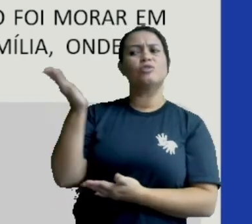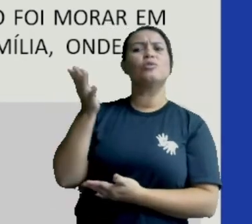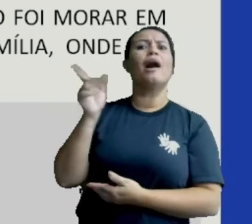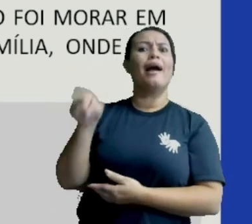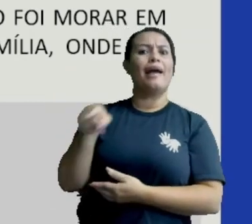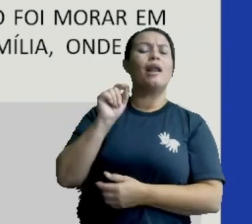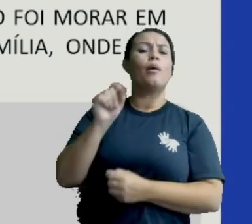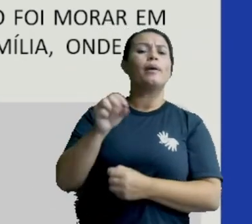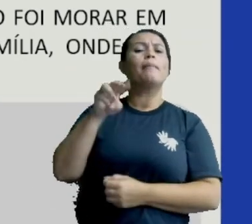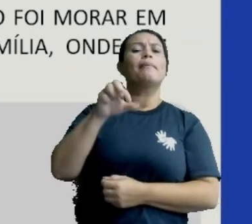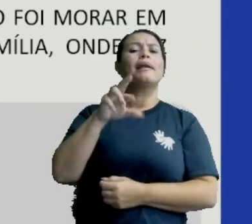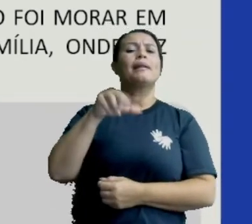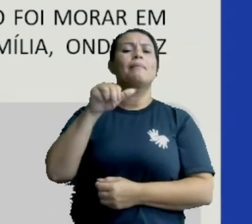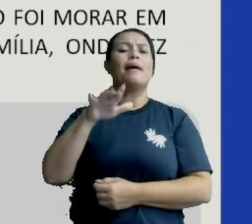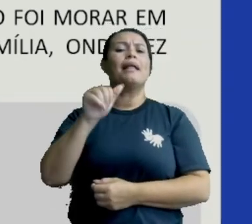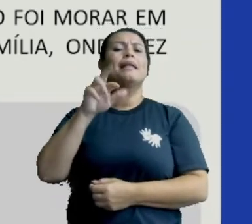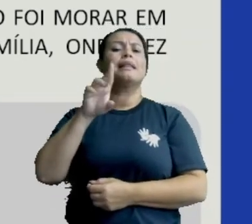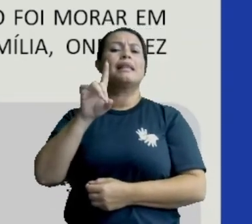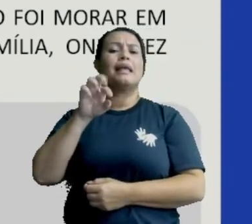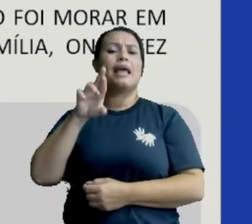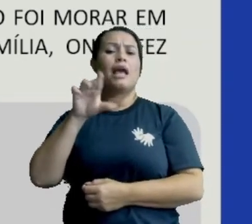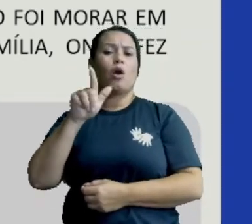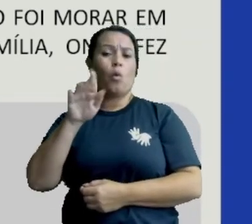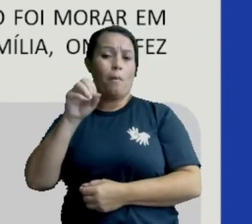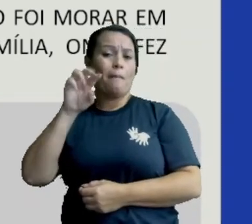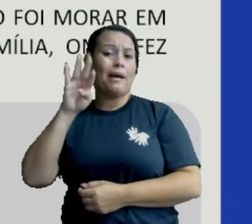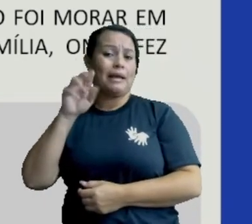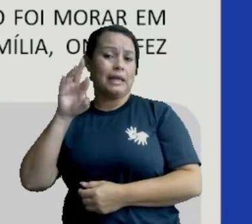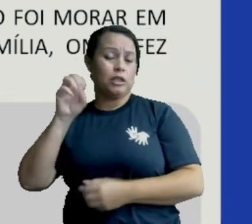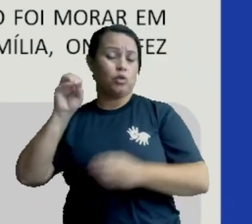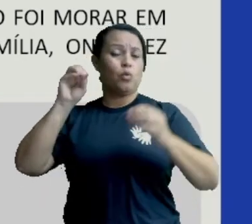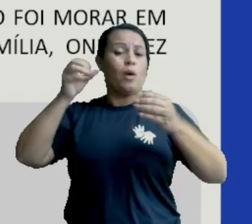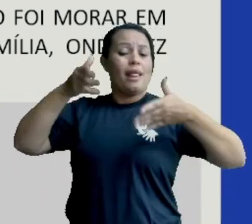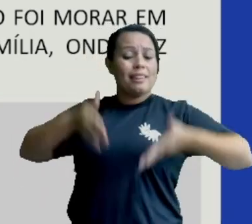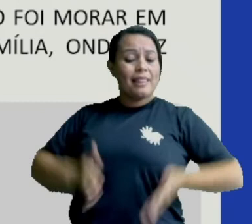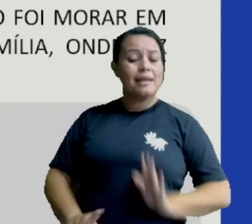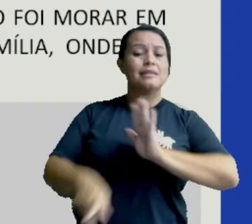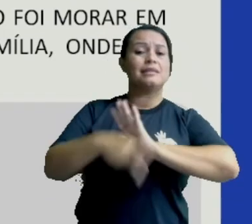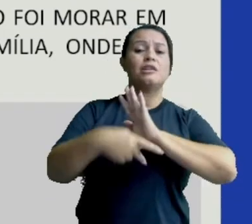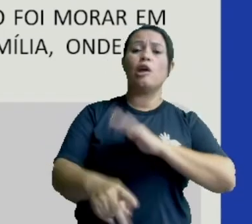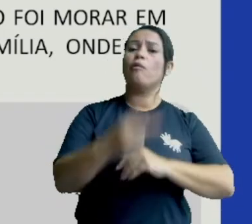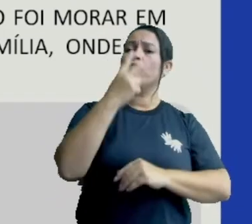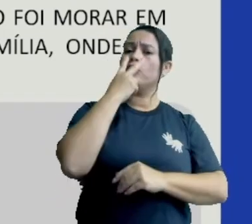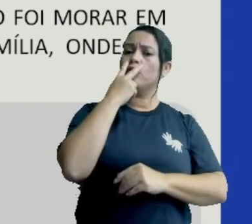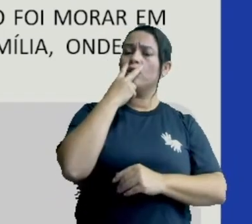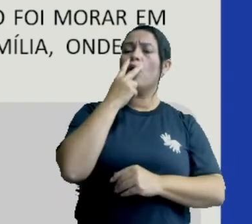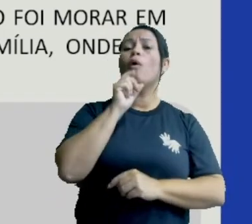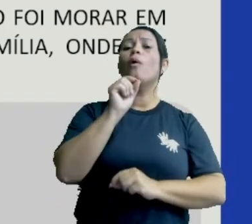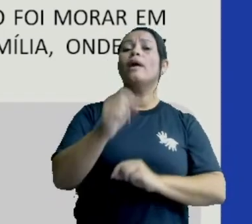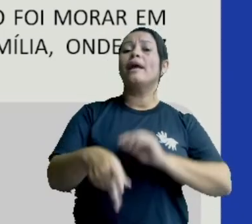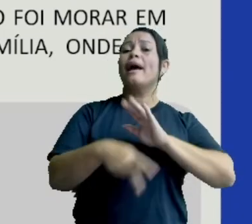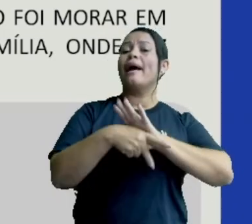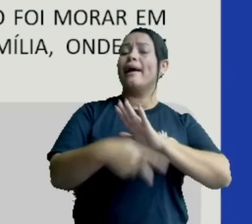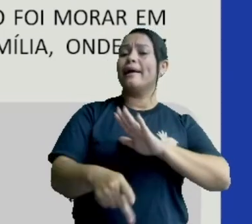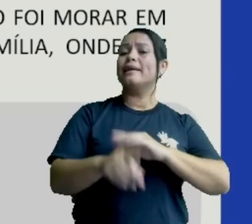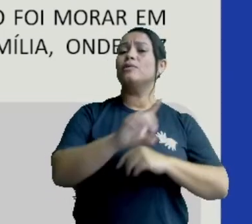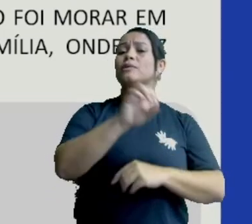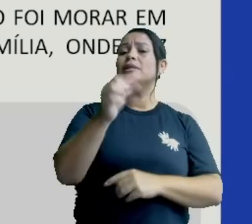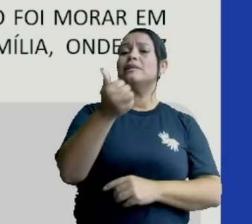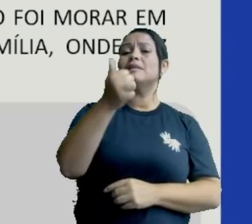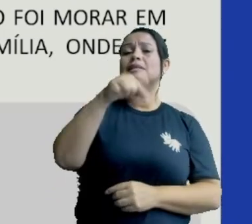de Rego Barreto, ela nasceu em Vitória de Santo Antão, no dia